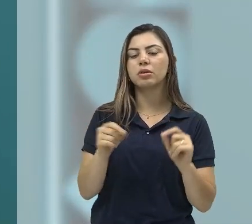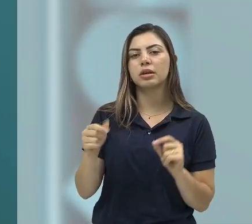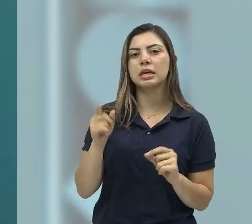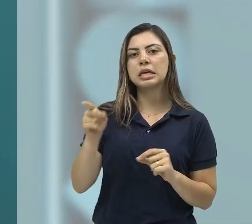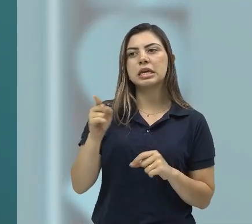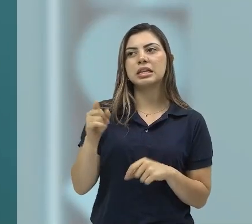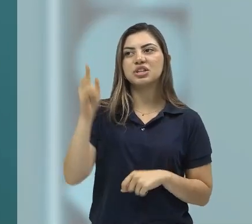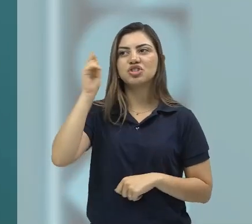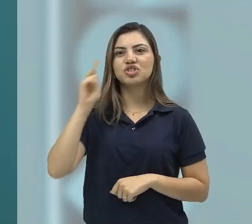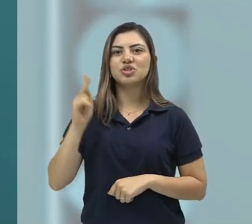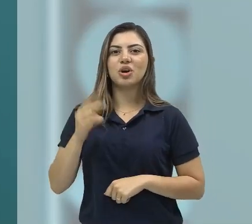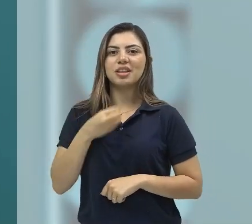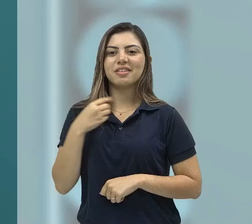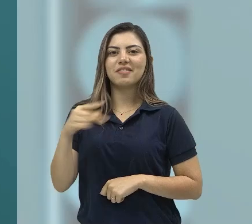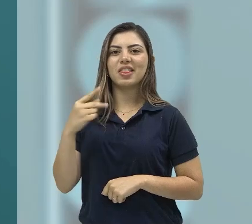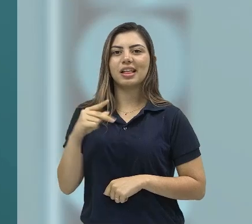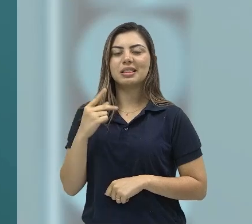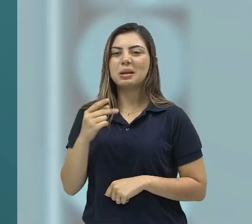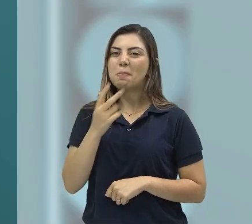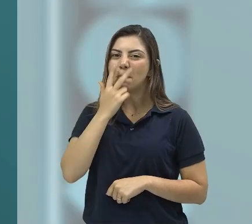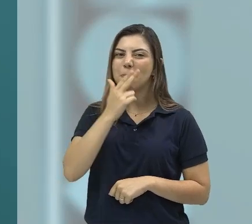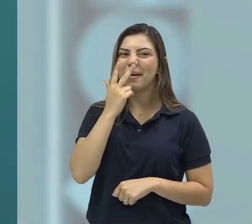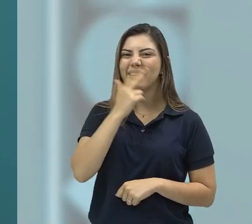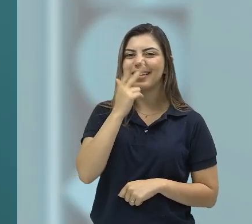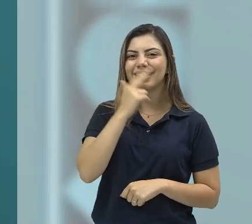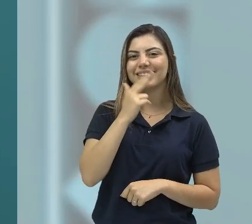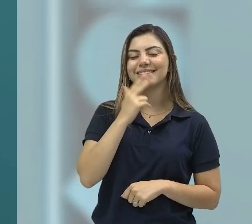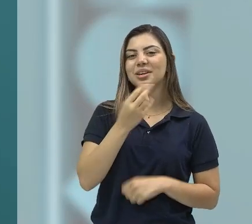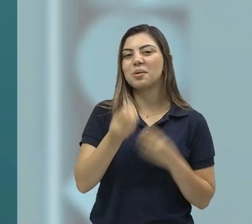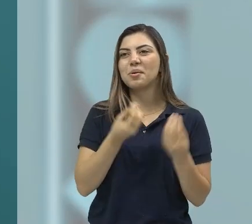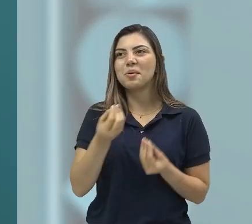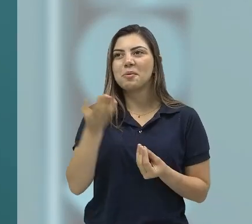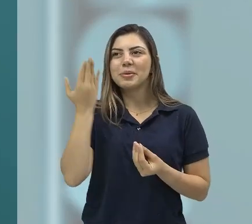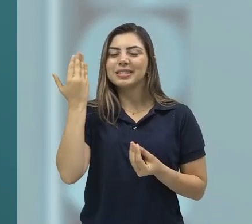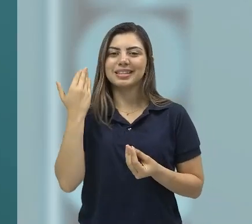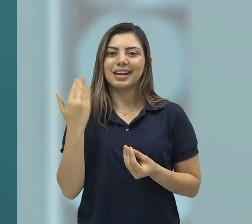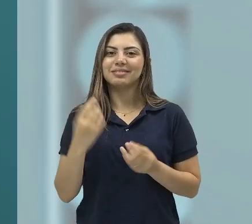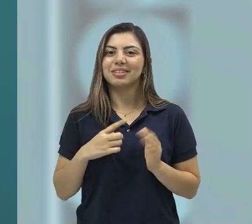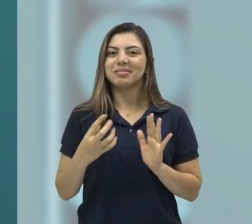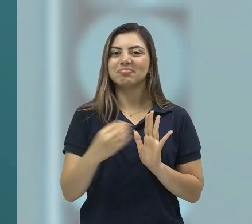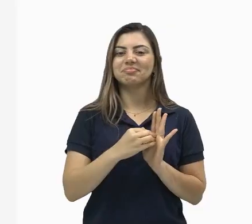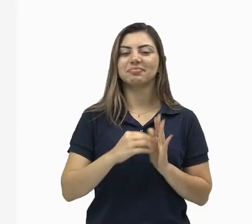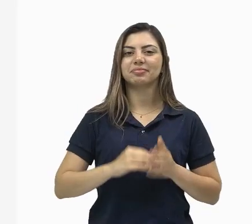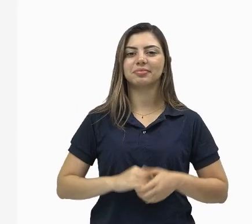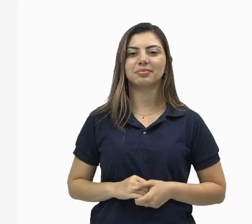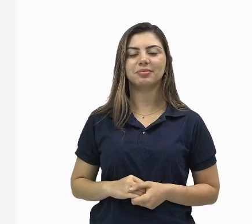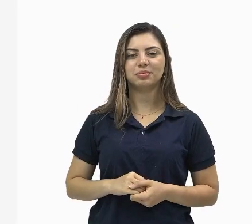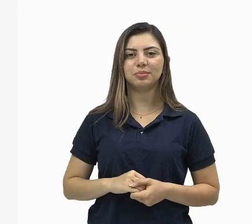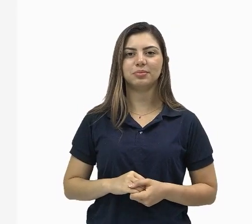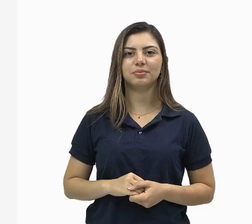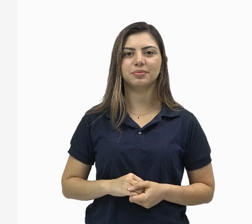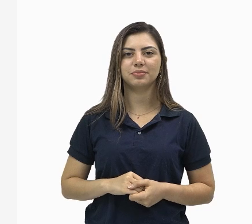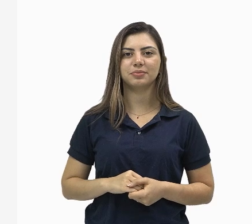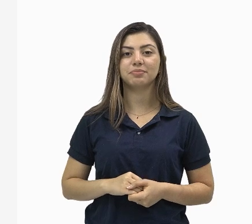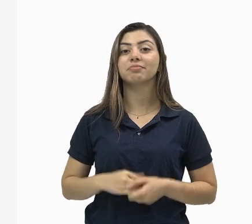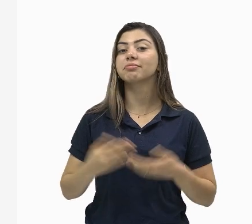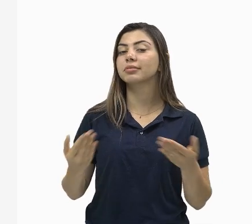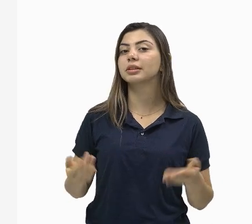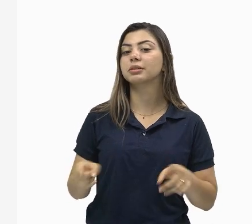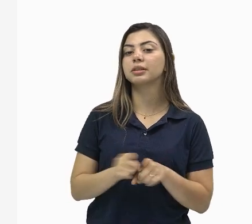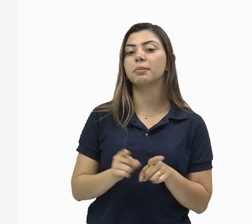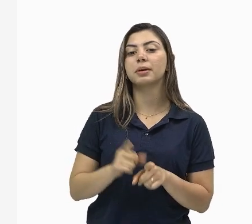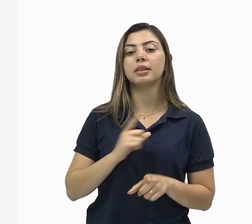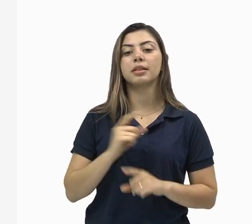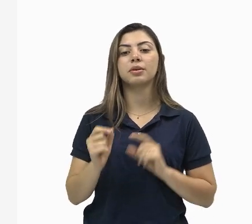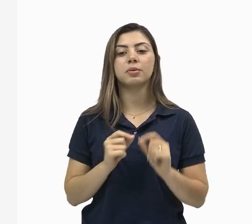realmente fosse ele falando ali a respeito, por exemplo, da sua infância, tá bom? Vamos continuar. Também temos o